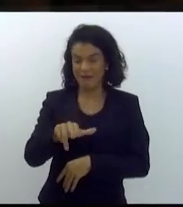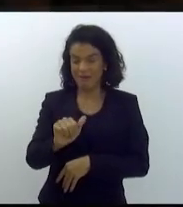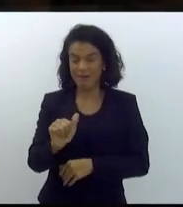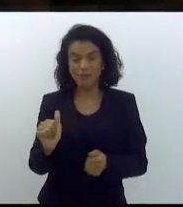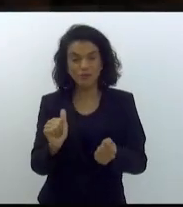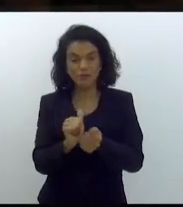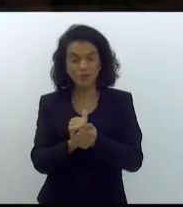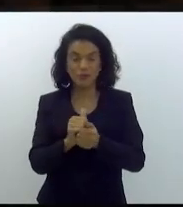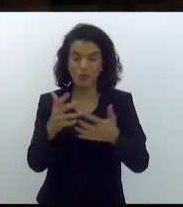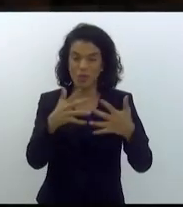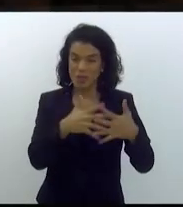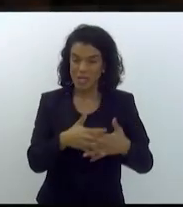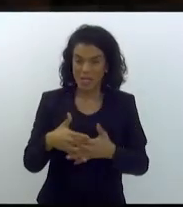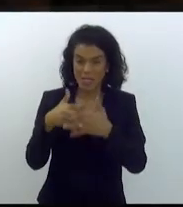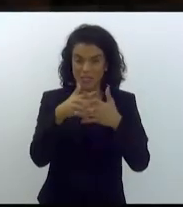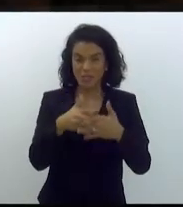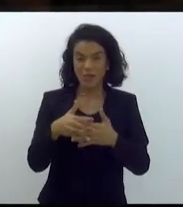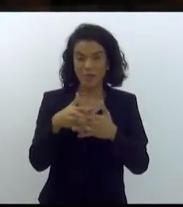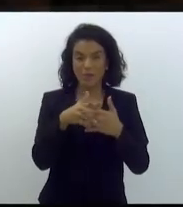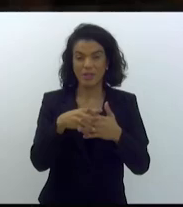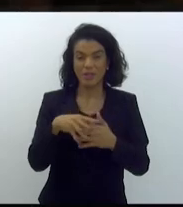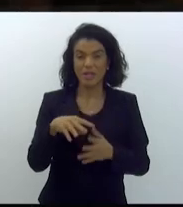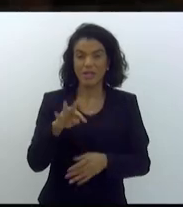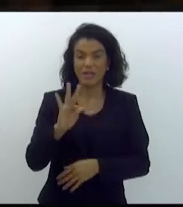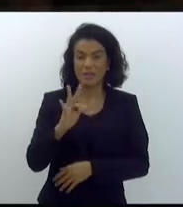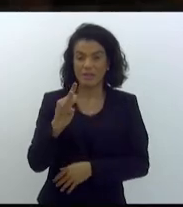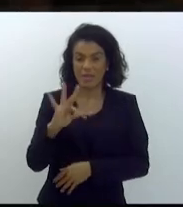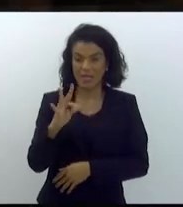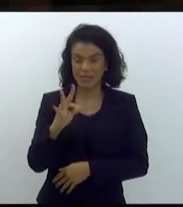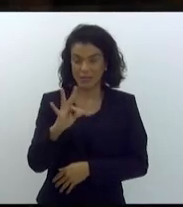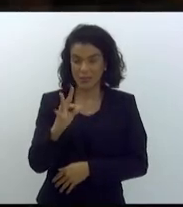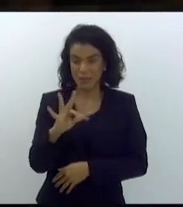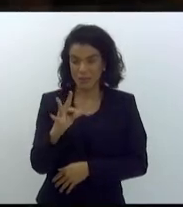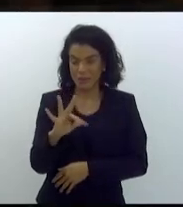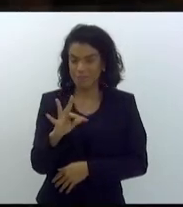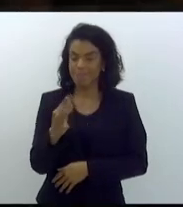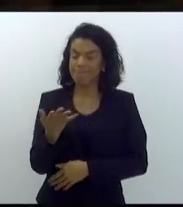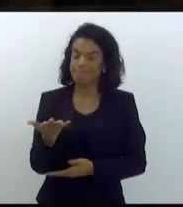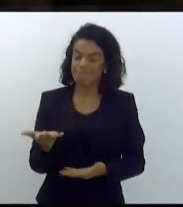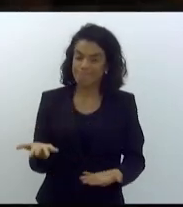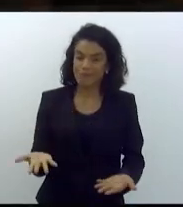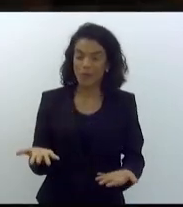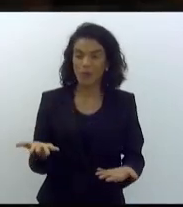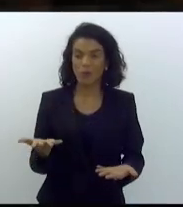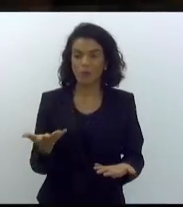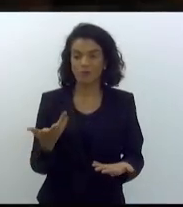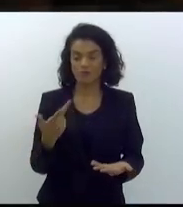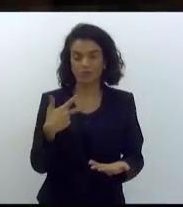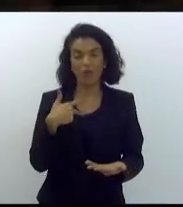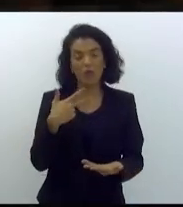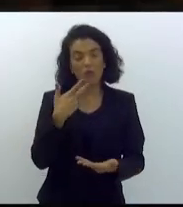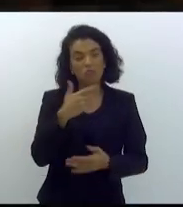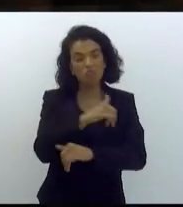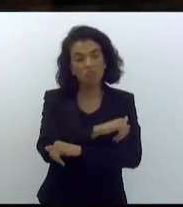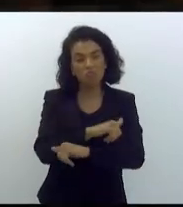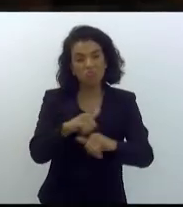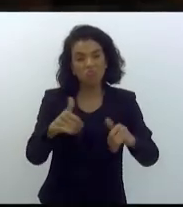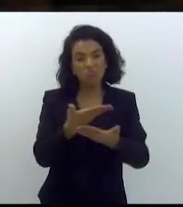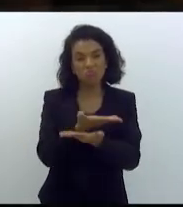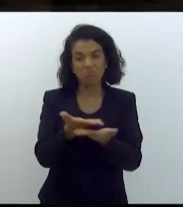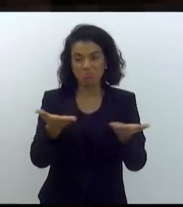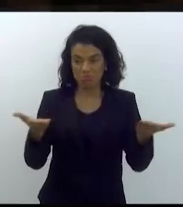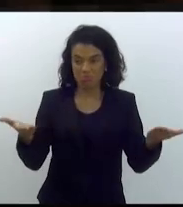Teresópolis e Petrópolis eu queria deixar aqui esse posicionamento